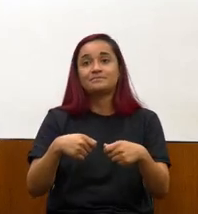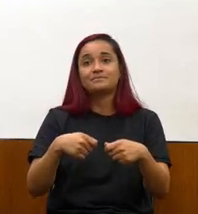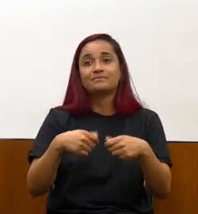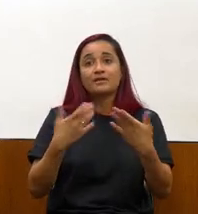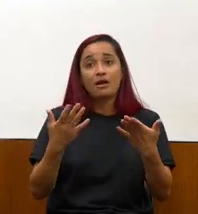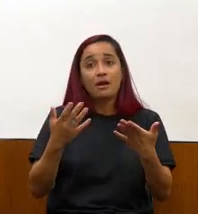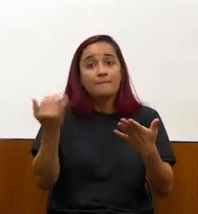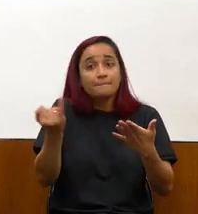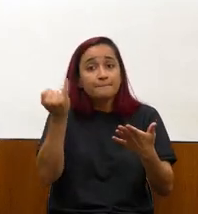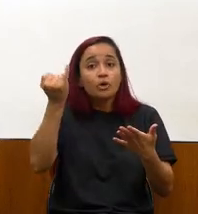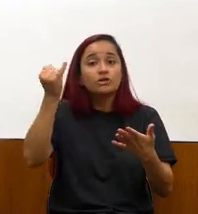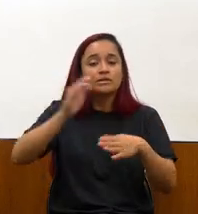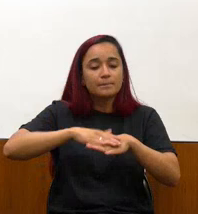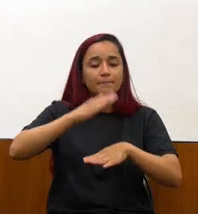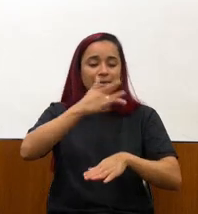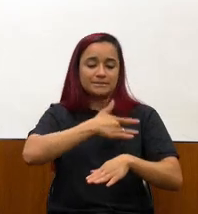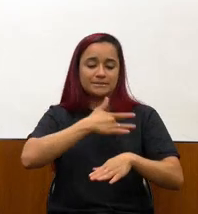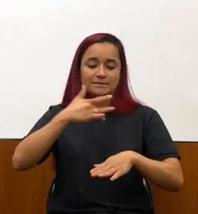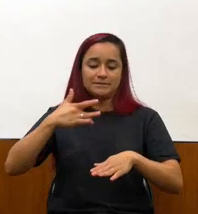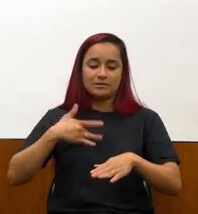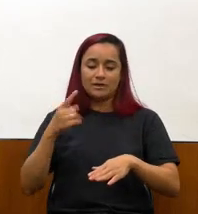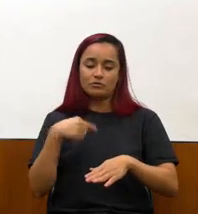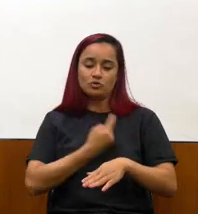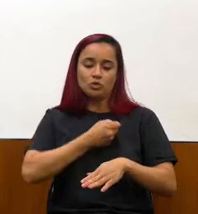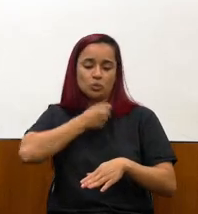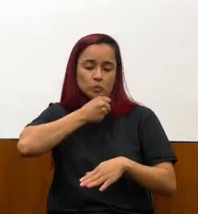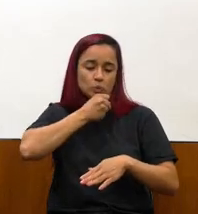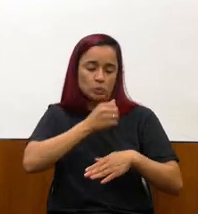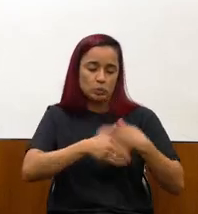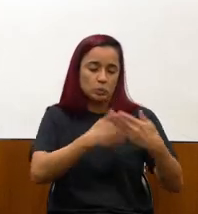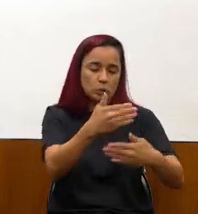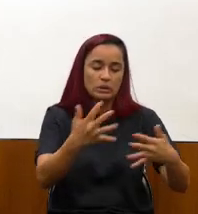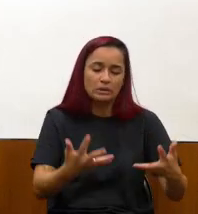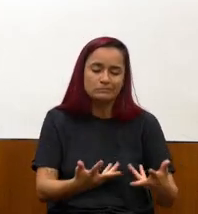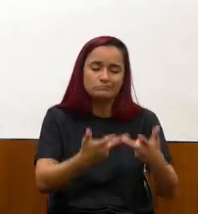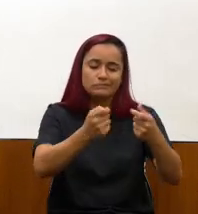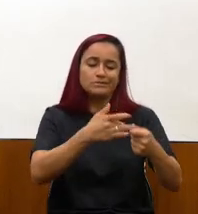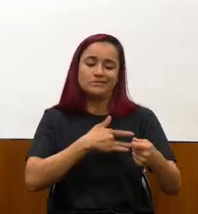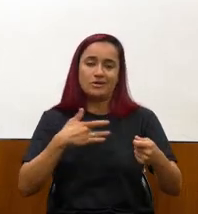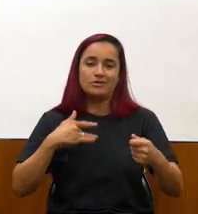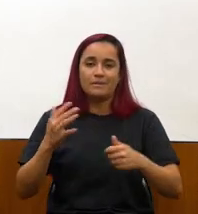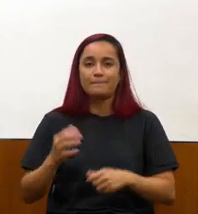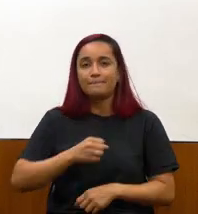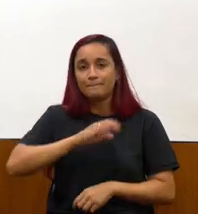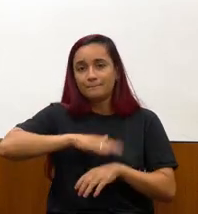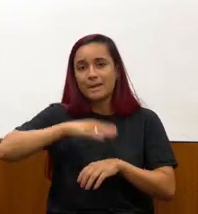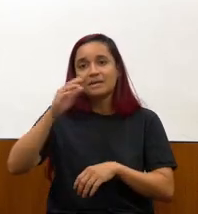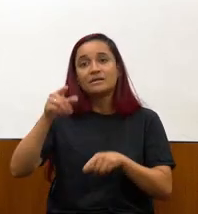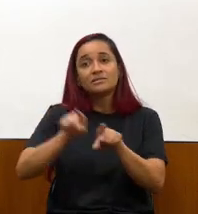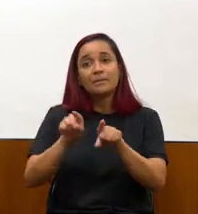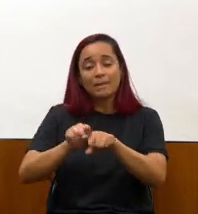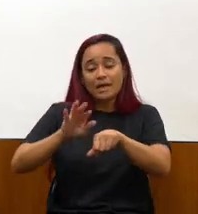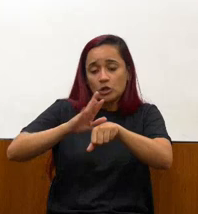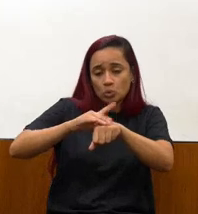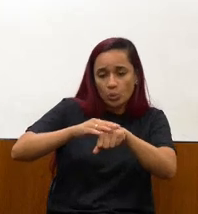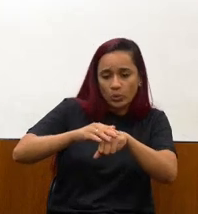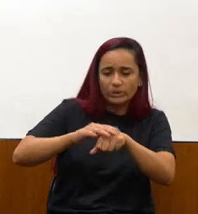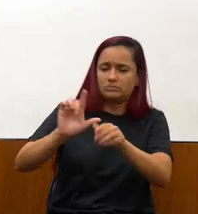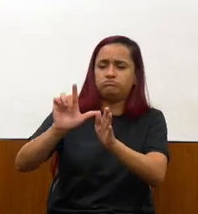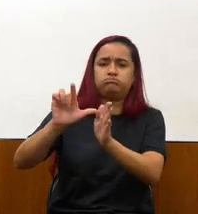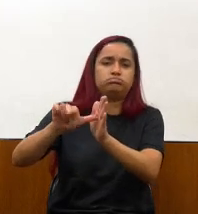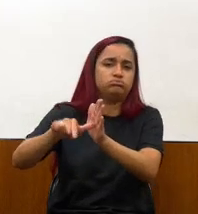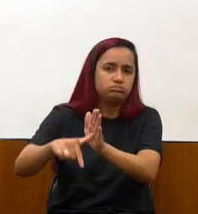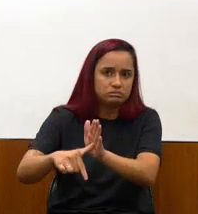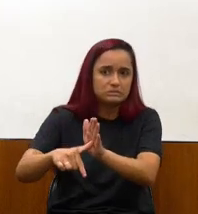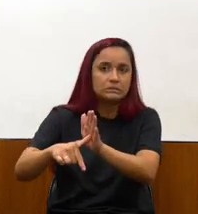mais saudável vai ser o nosso envelhecimento. Mais postergado vai ser o nosso Alzheimer, caso a gente tenha alguma